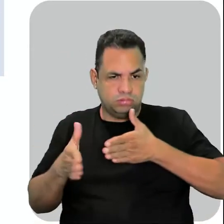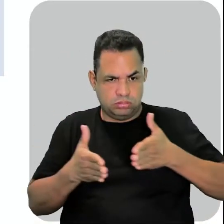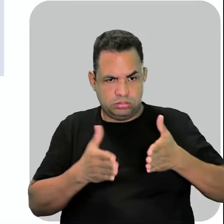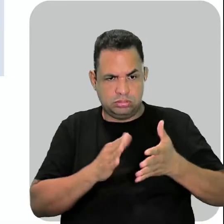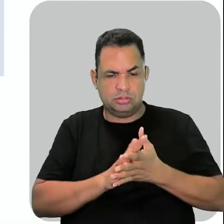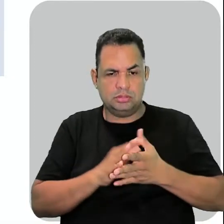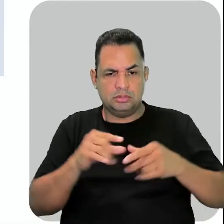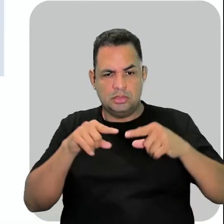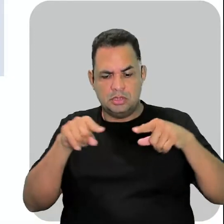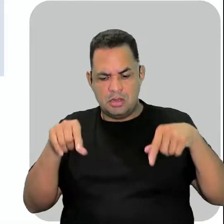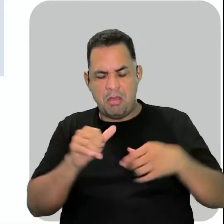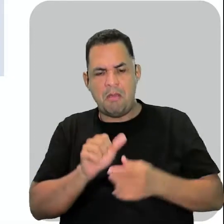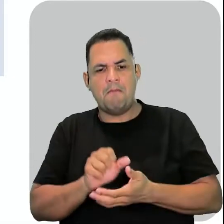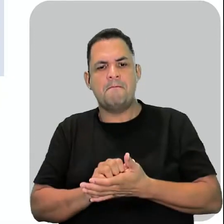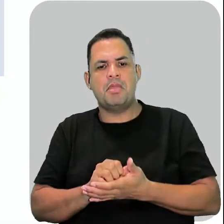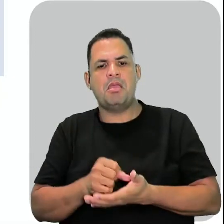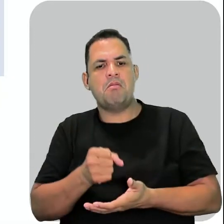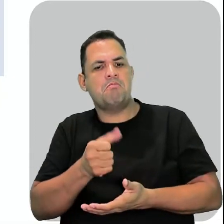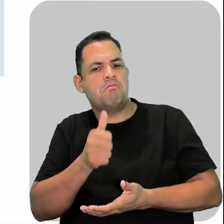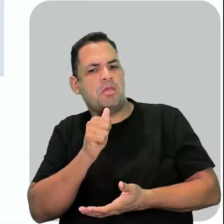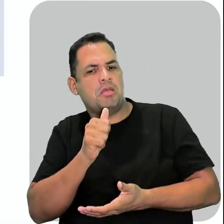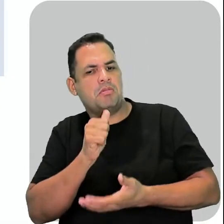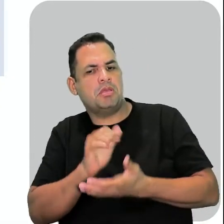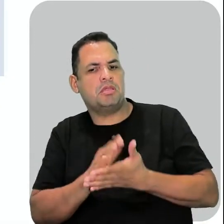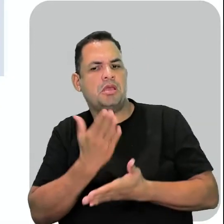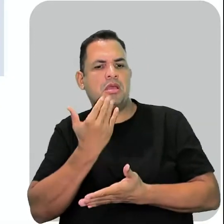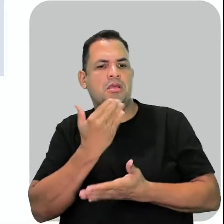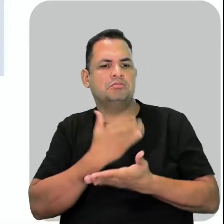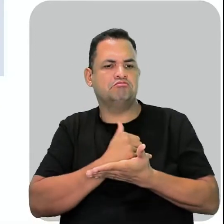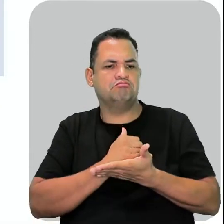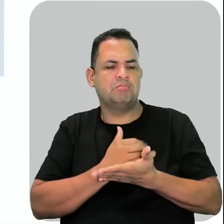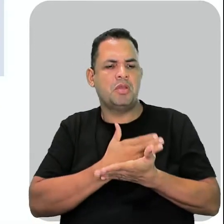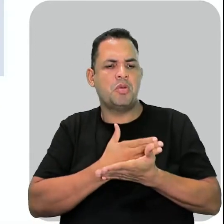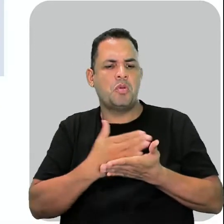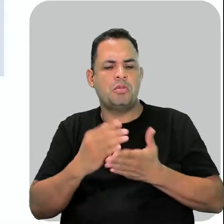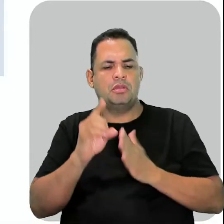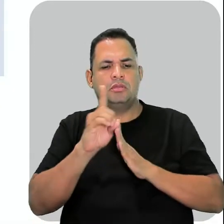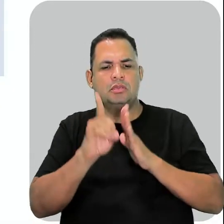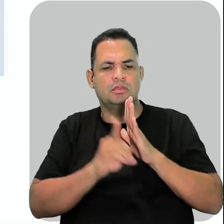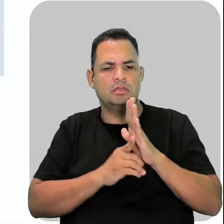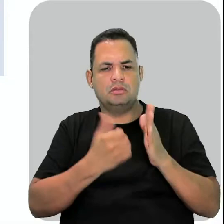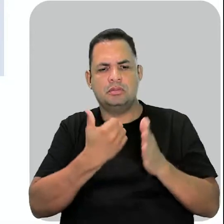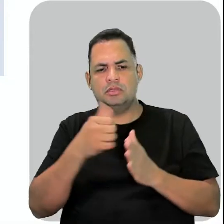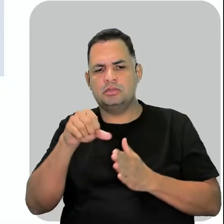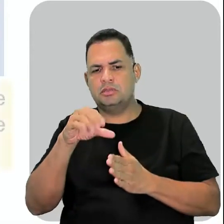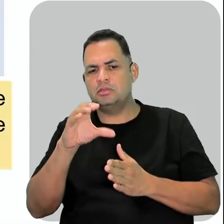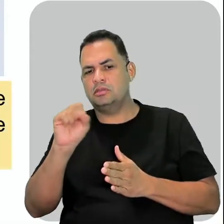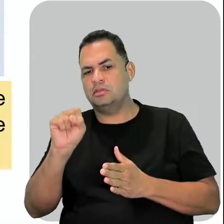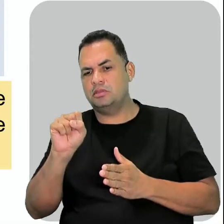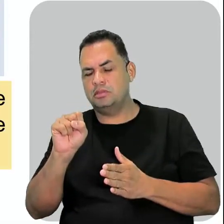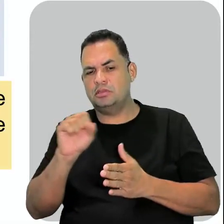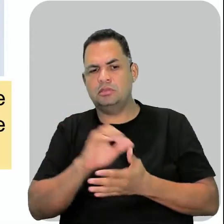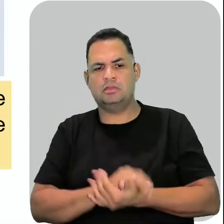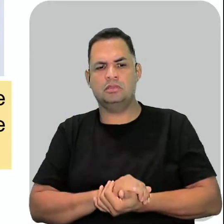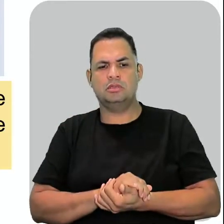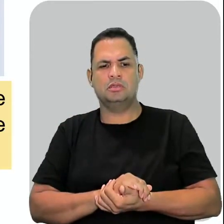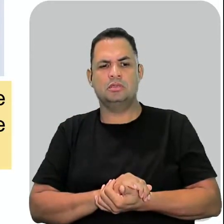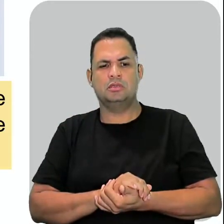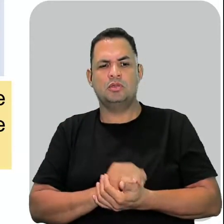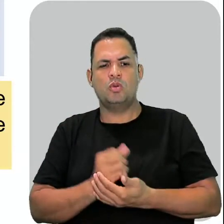de embalagens de bebidas, de alimentos lá no início da década de 1980.